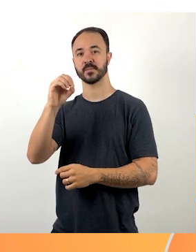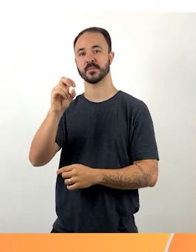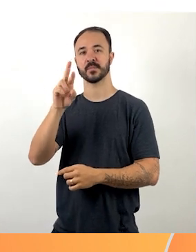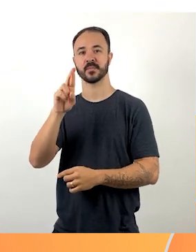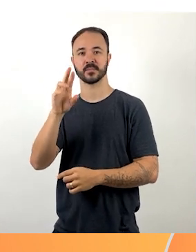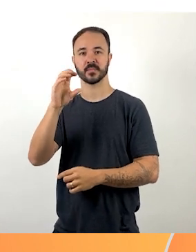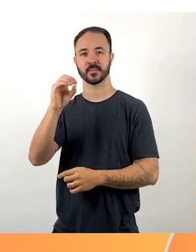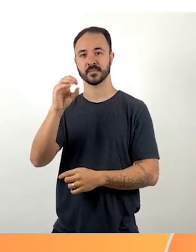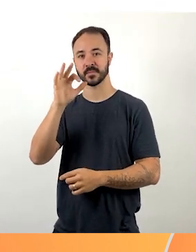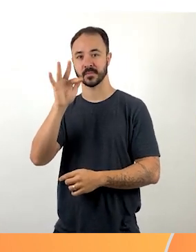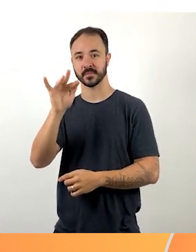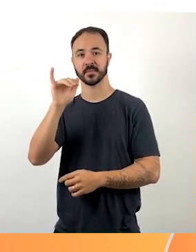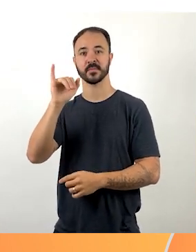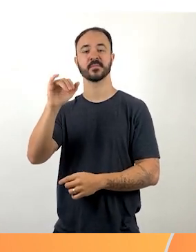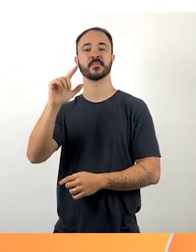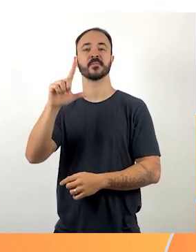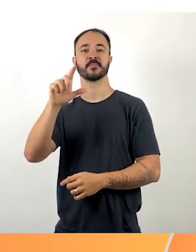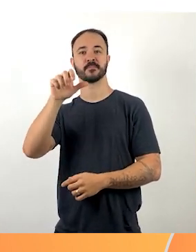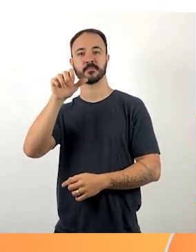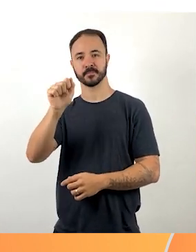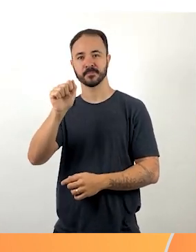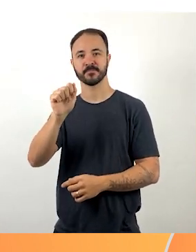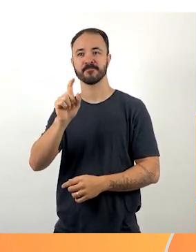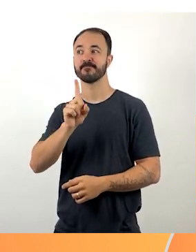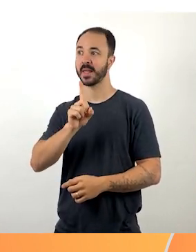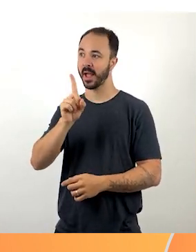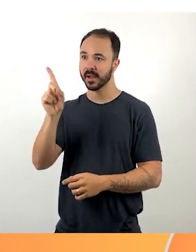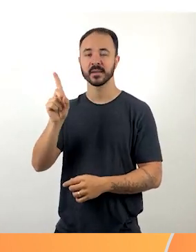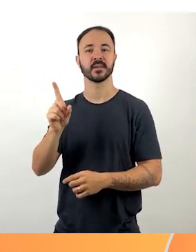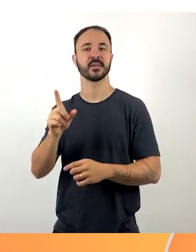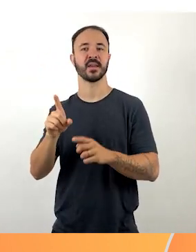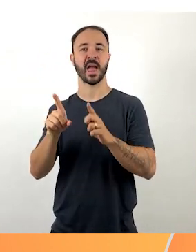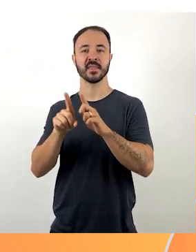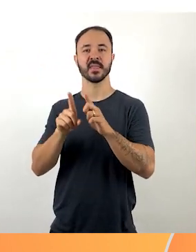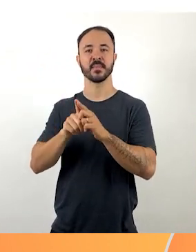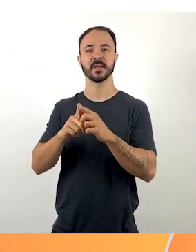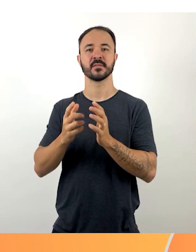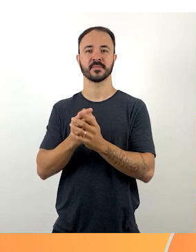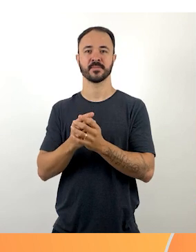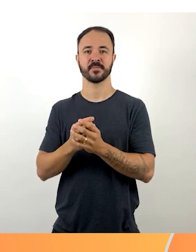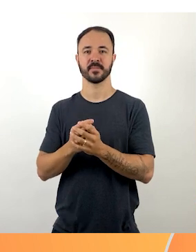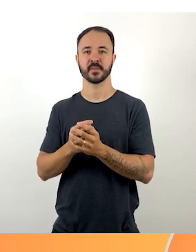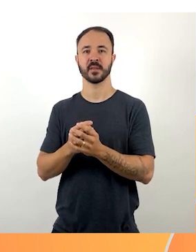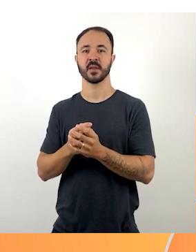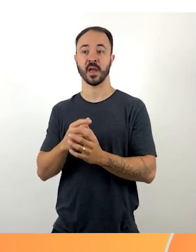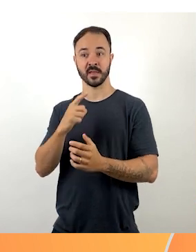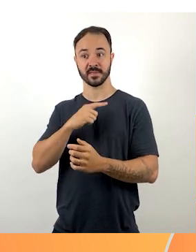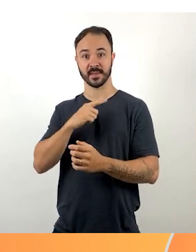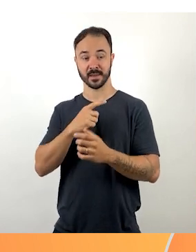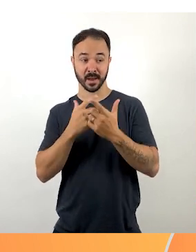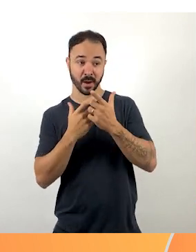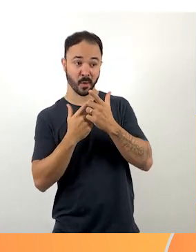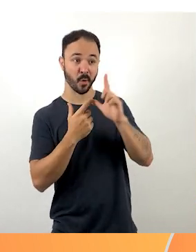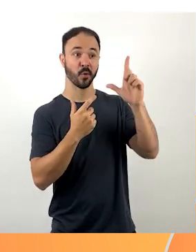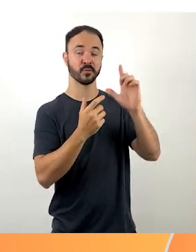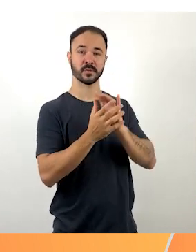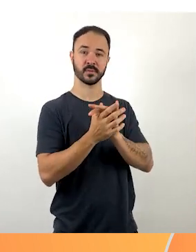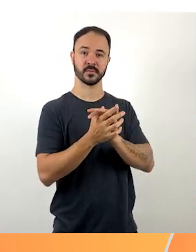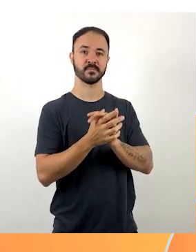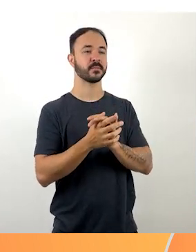parênquima fotossintetizante, responsável pela fotossíntese, nós também temos dentro desse mesófilo o tecido do